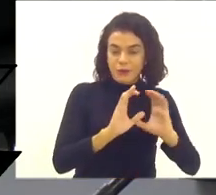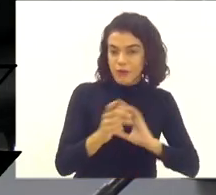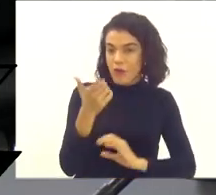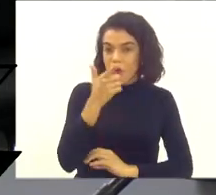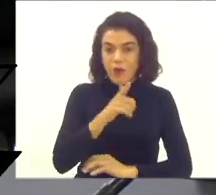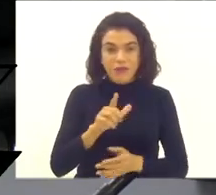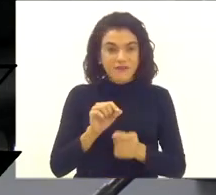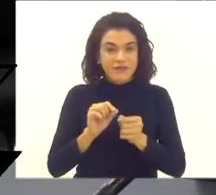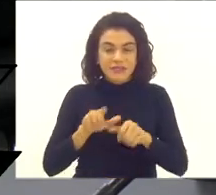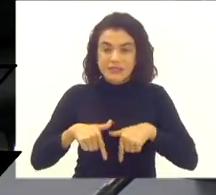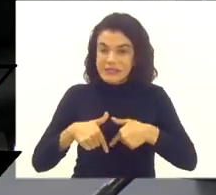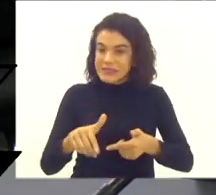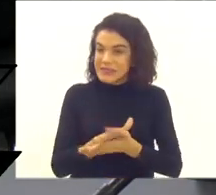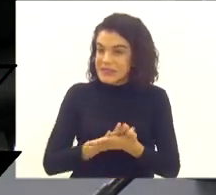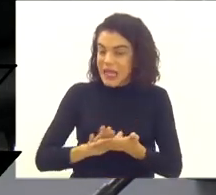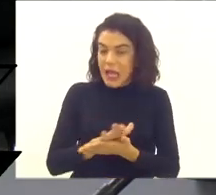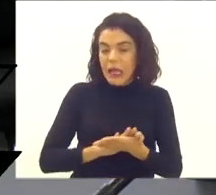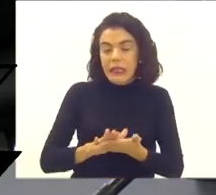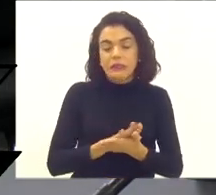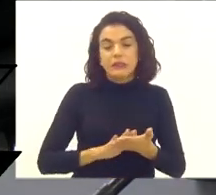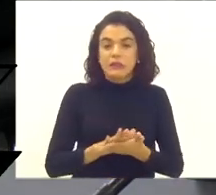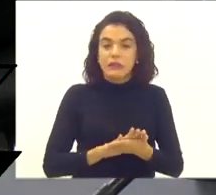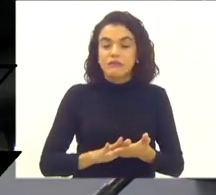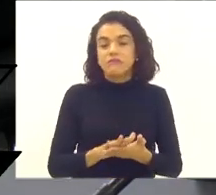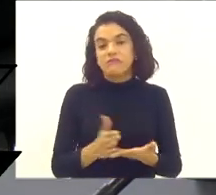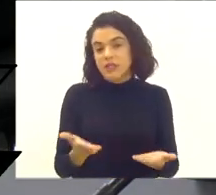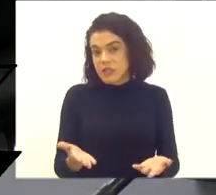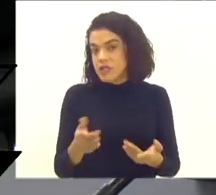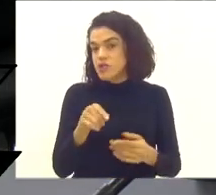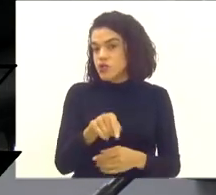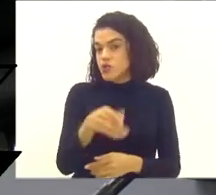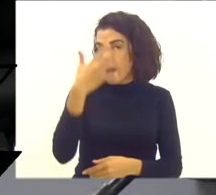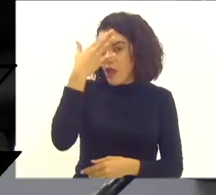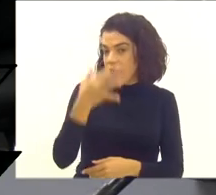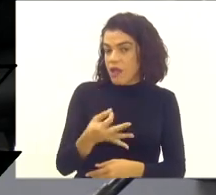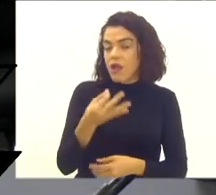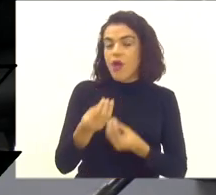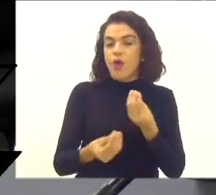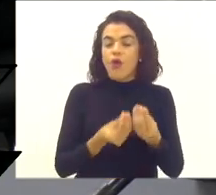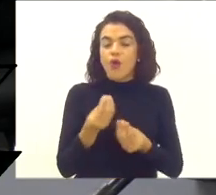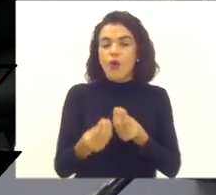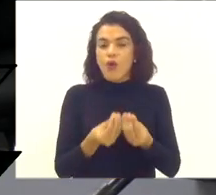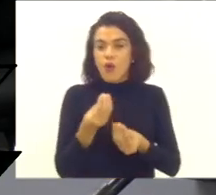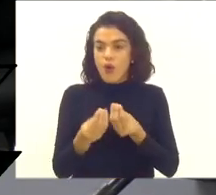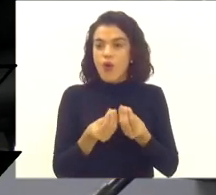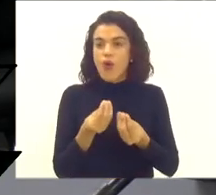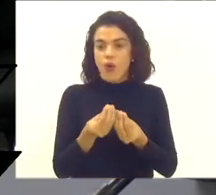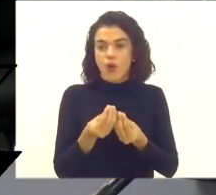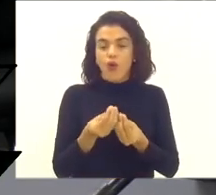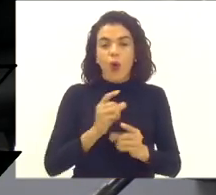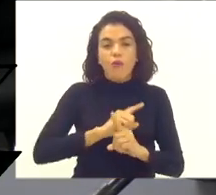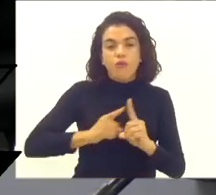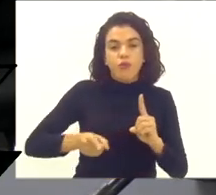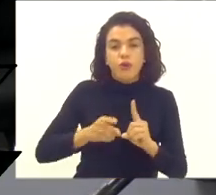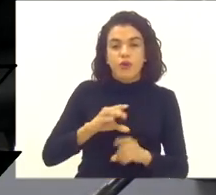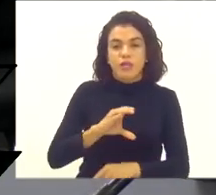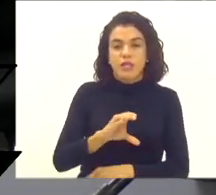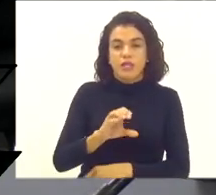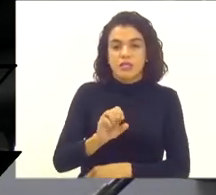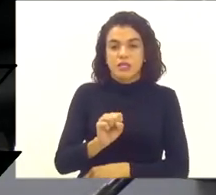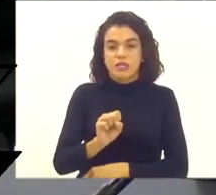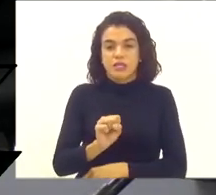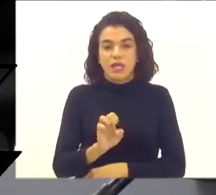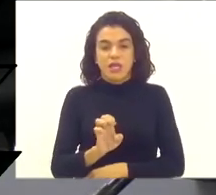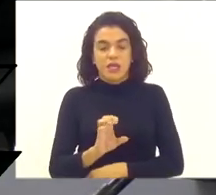não consegue fazer mais nada então a gente pode isso é entendido também como como censura né você tem